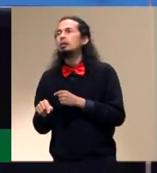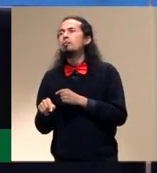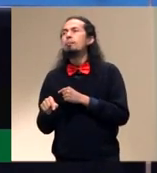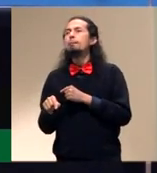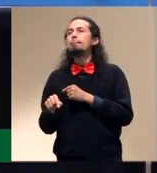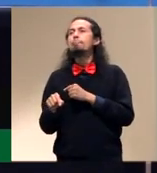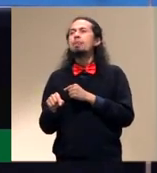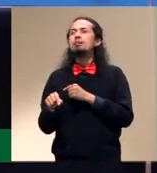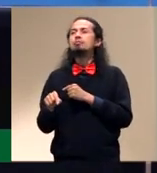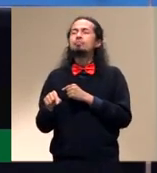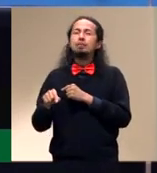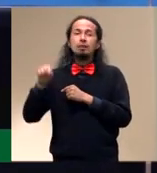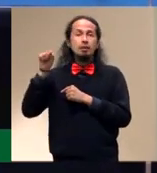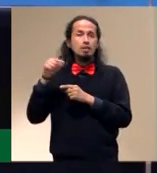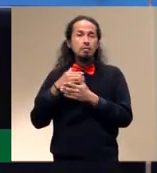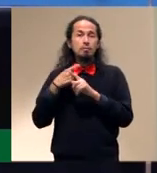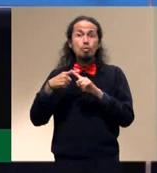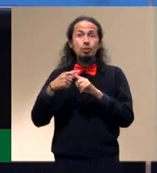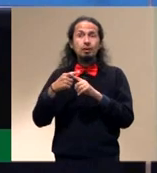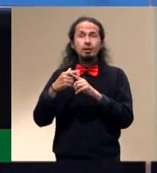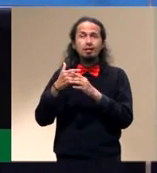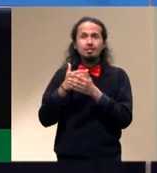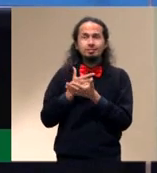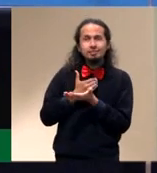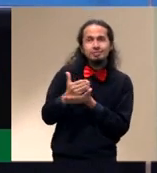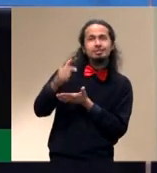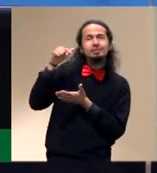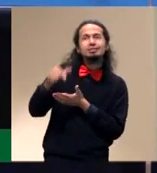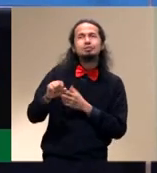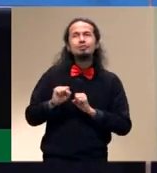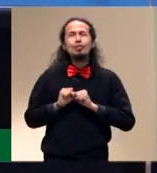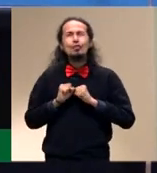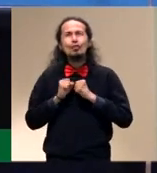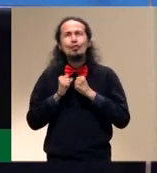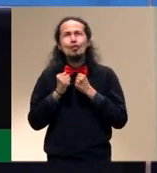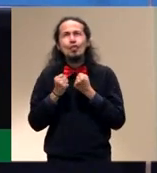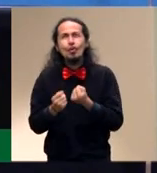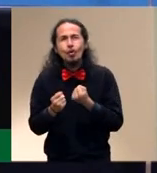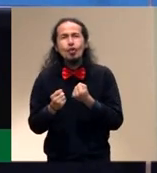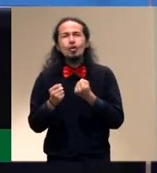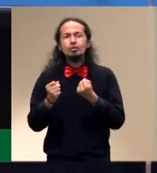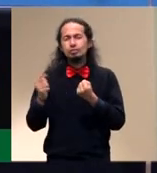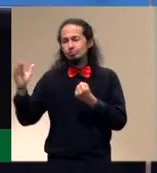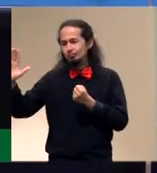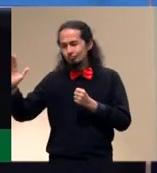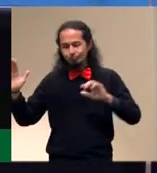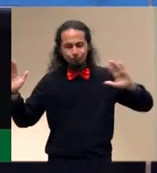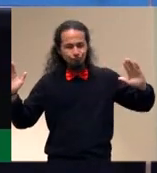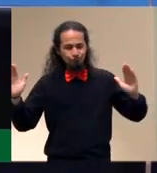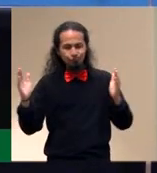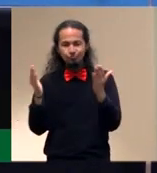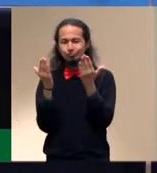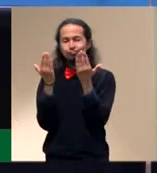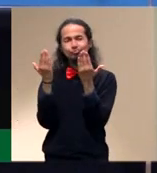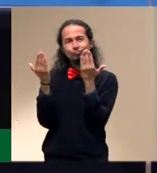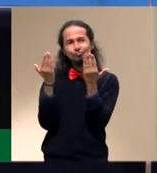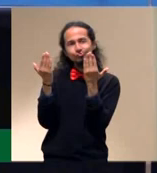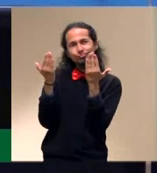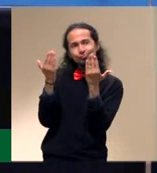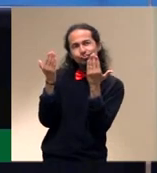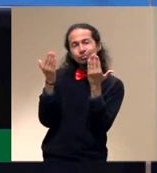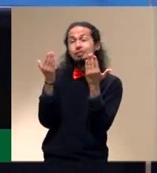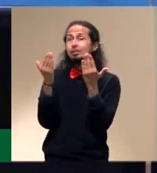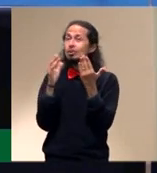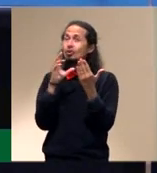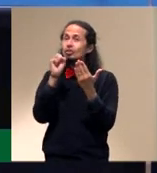é a partir desse esforço de cotejamento é que ganhou força também